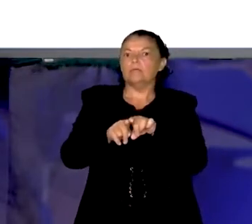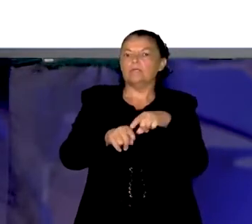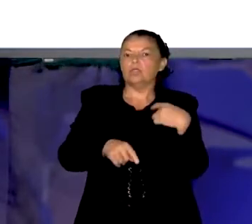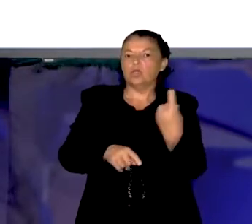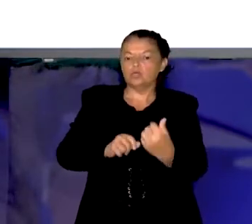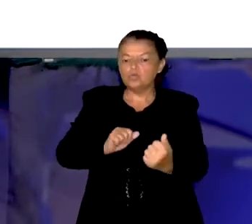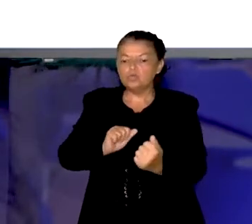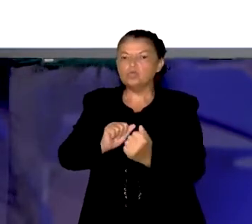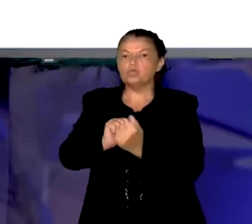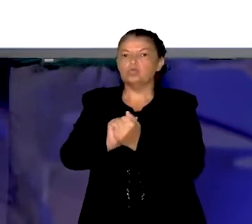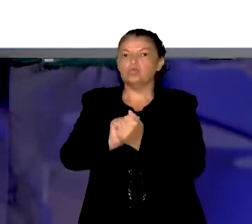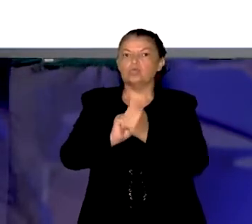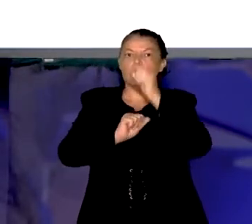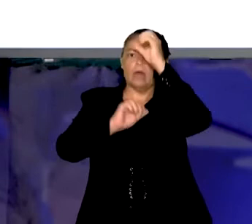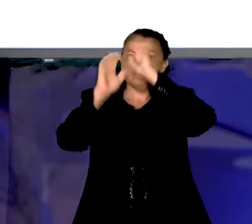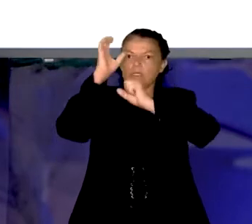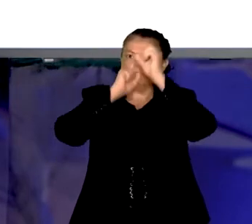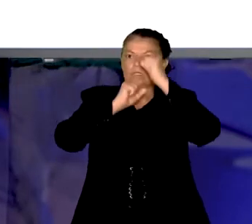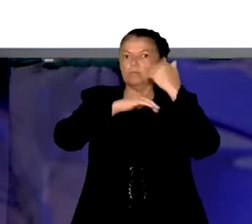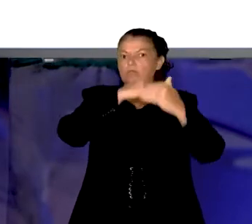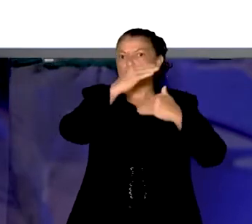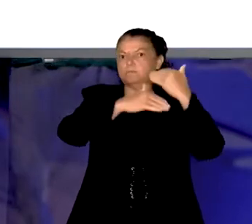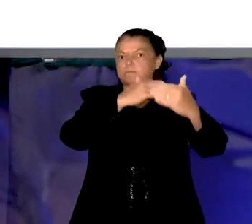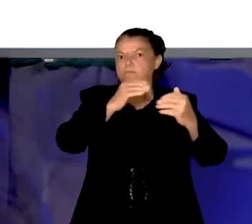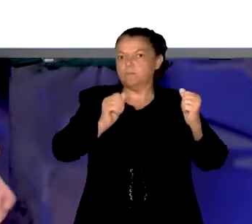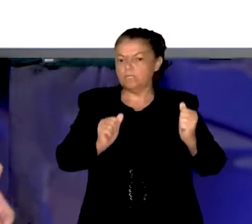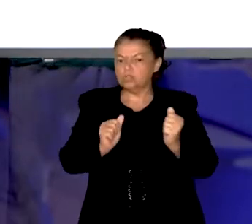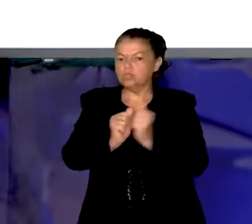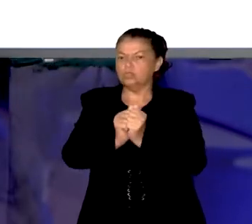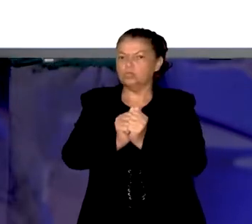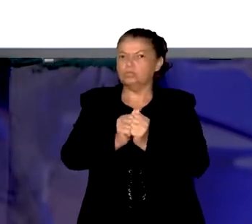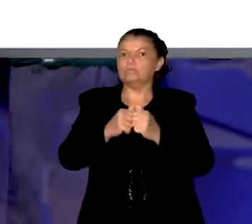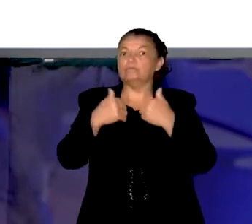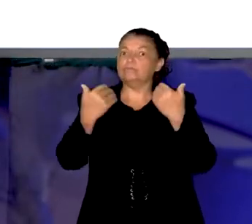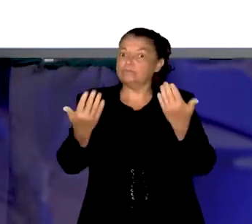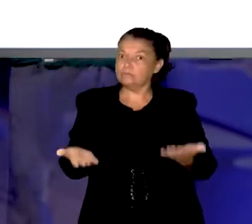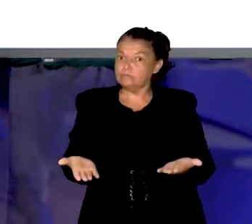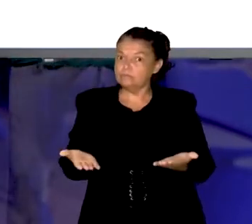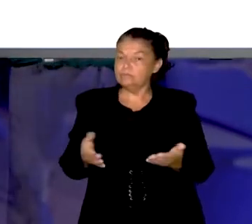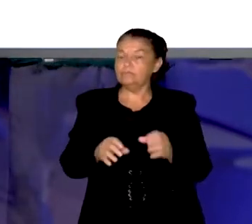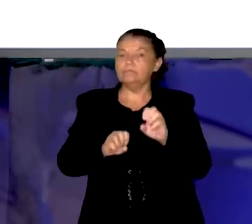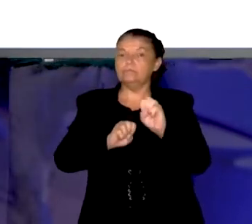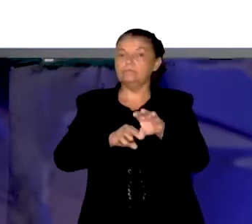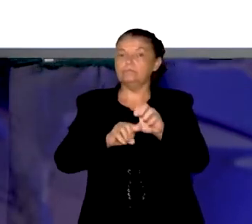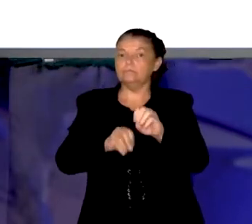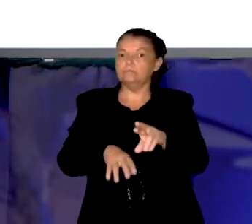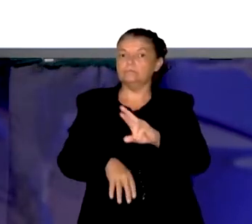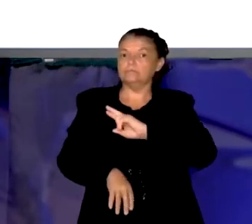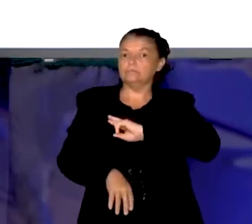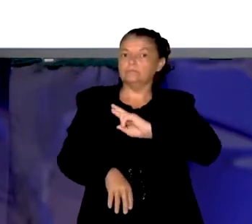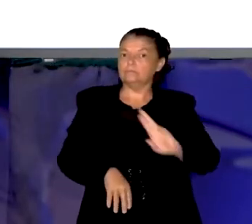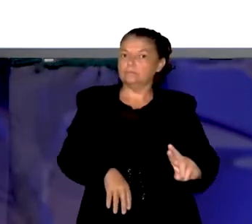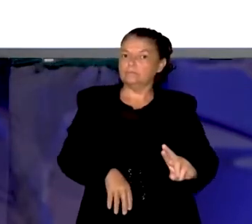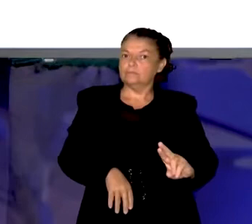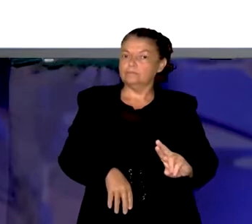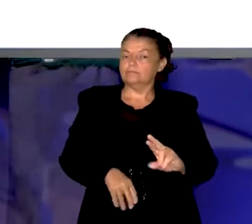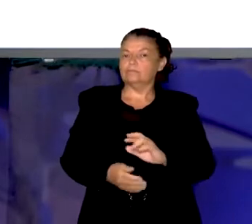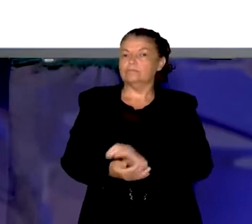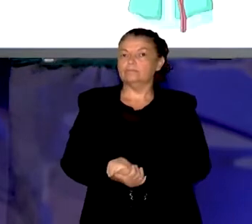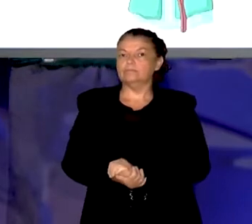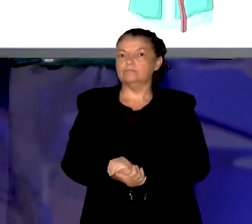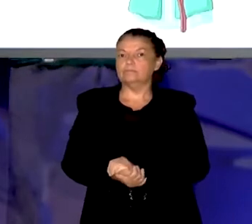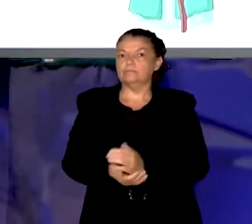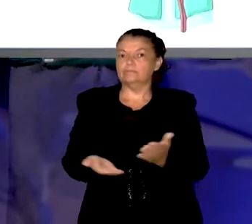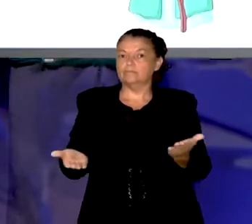Porque a educação faz isso conosco, não é verdade? E tratando-se do ensino religioso, não poderia ser diferente, e agora